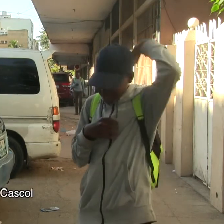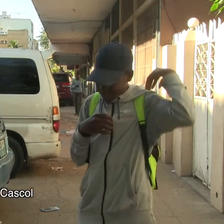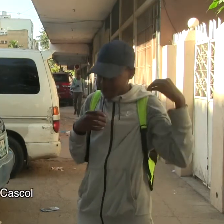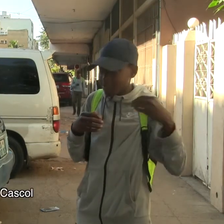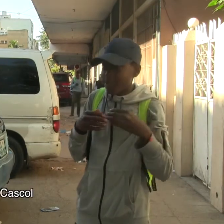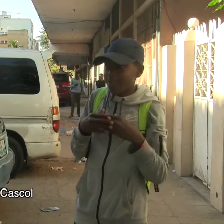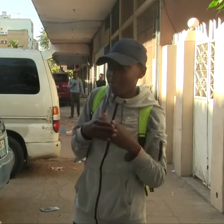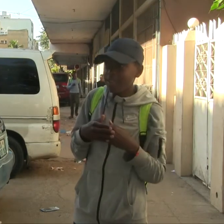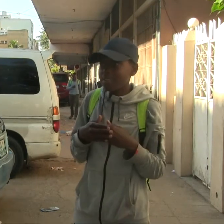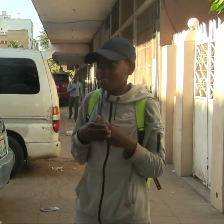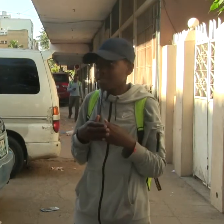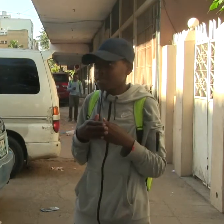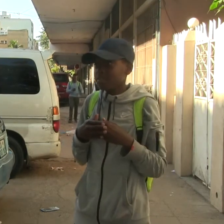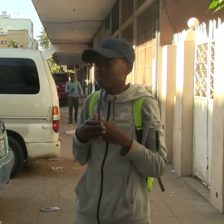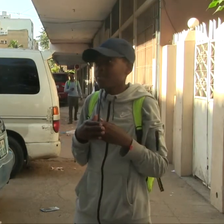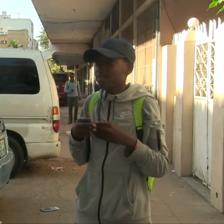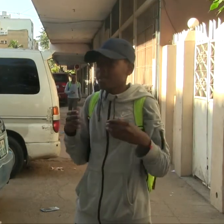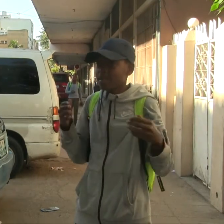cascol,